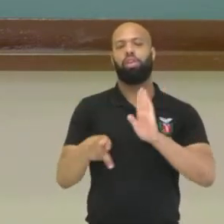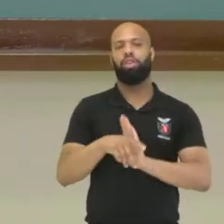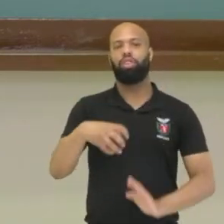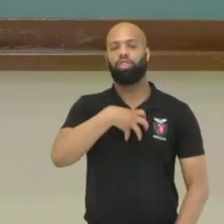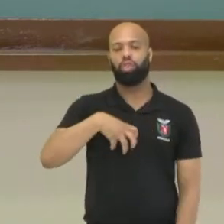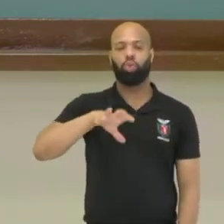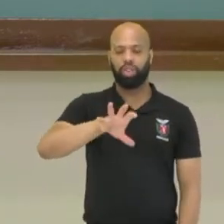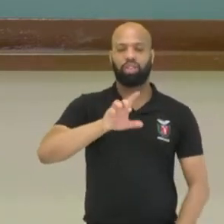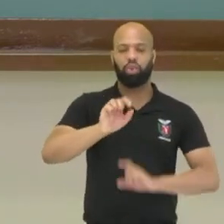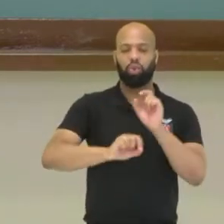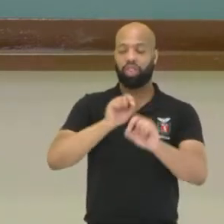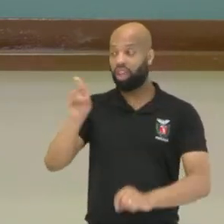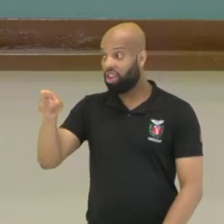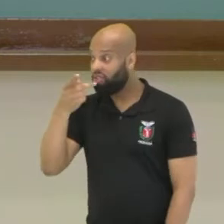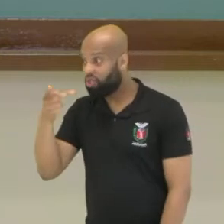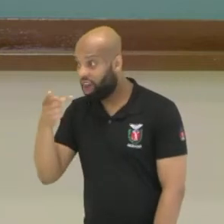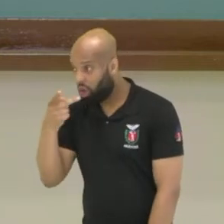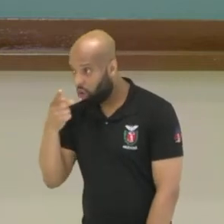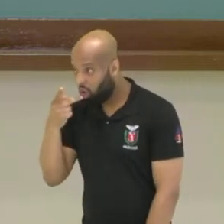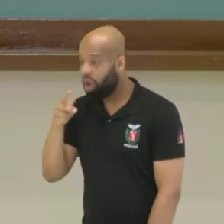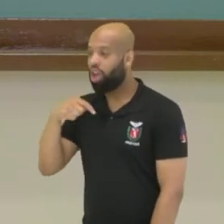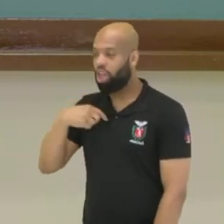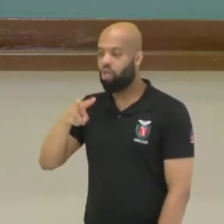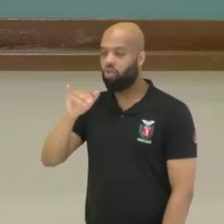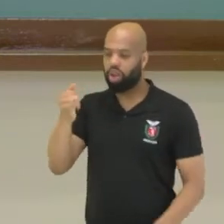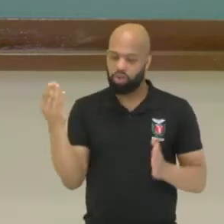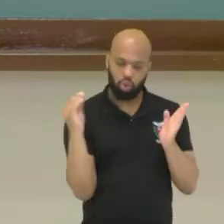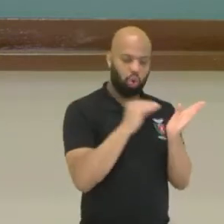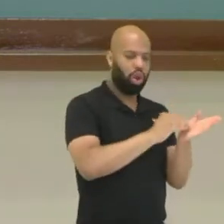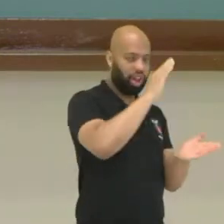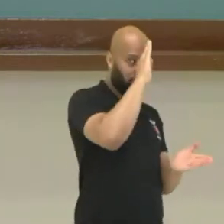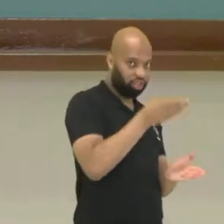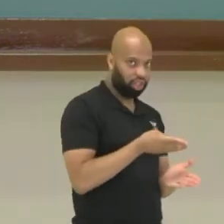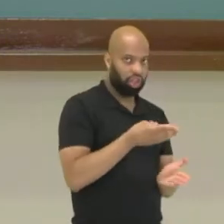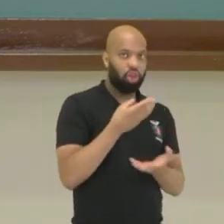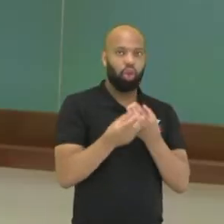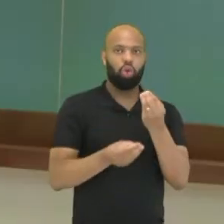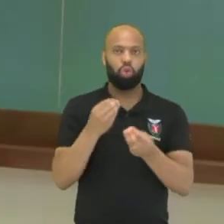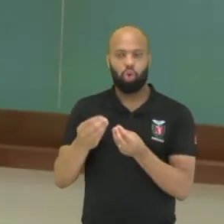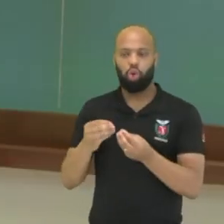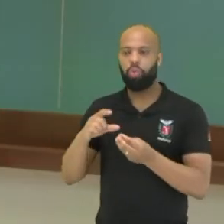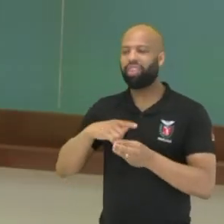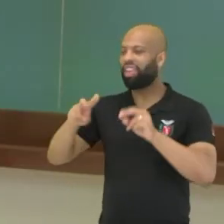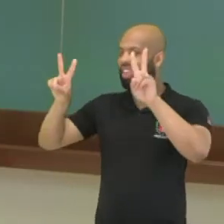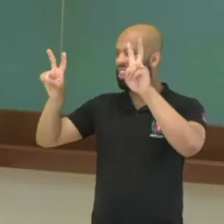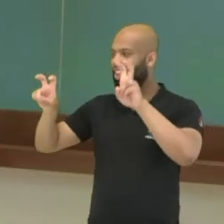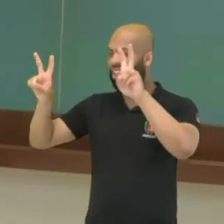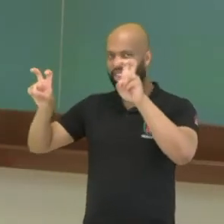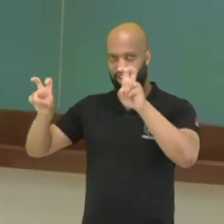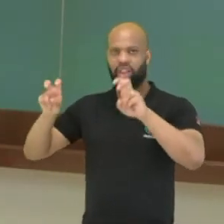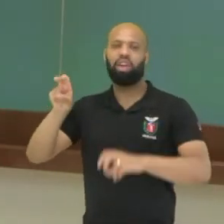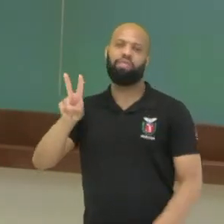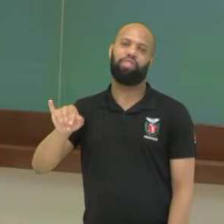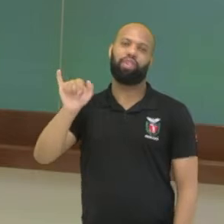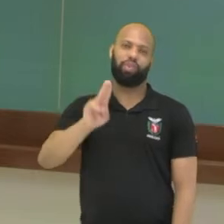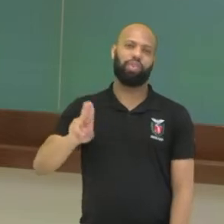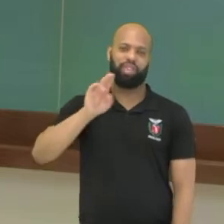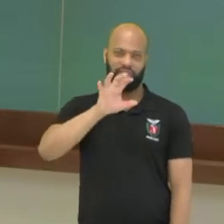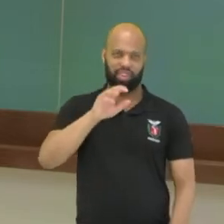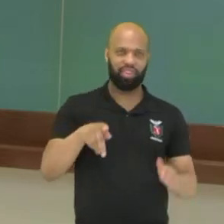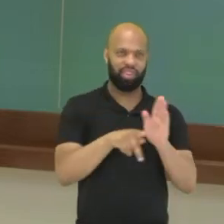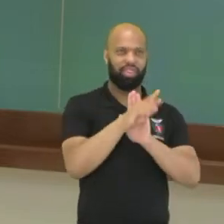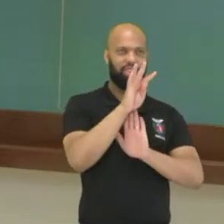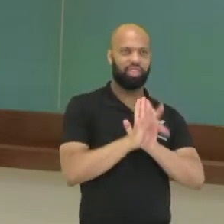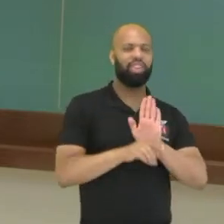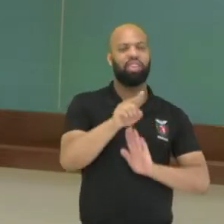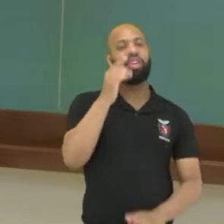trazer o discurso direto do entrevistado. E como esse discurso vai aparecer? Vai aparecer entre aspas, para